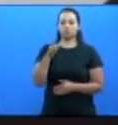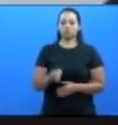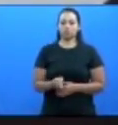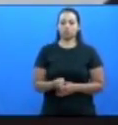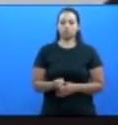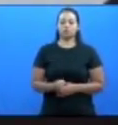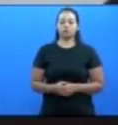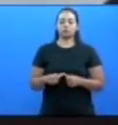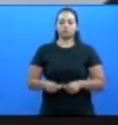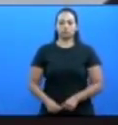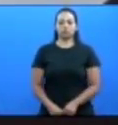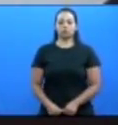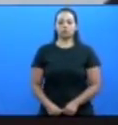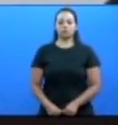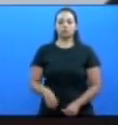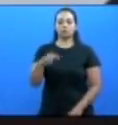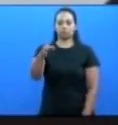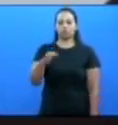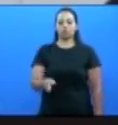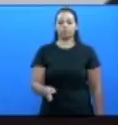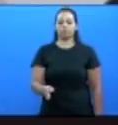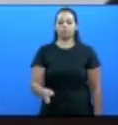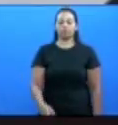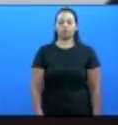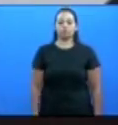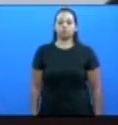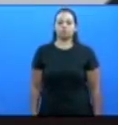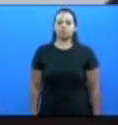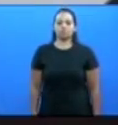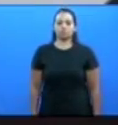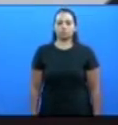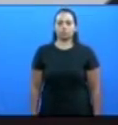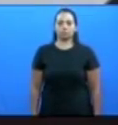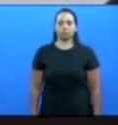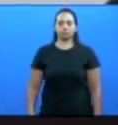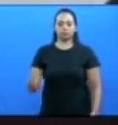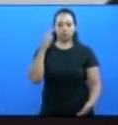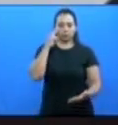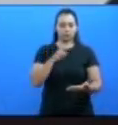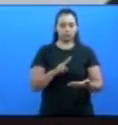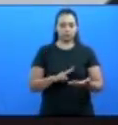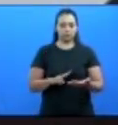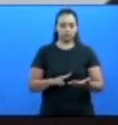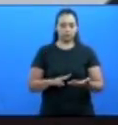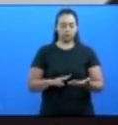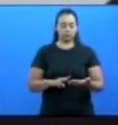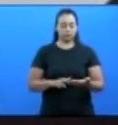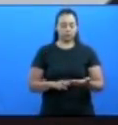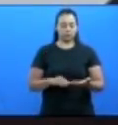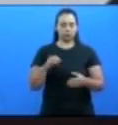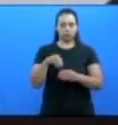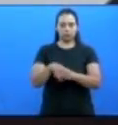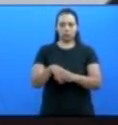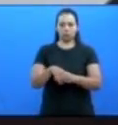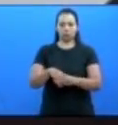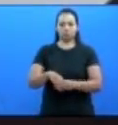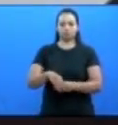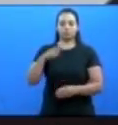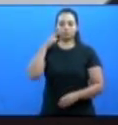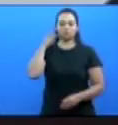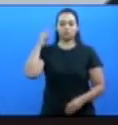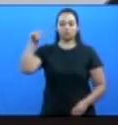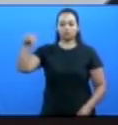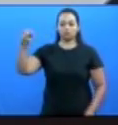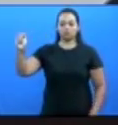favoráveis, permaneçam como estão, aprovado. Verificação de votação solicitada pelo vereador doutor Nava,